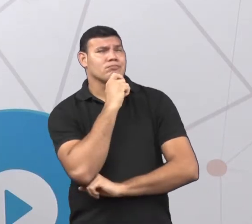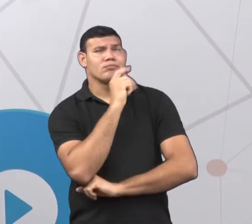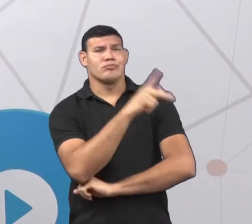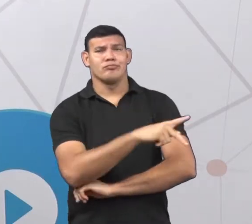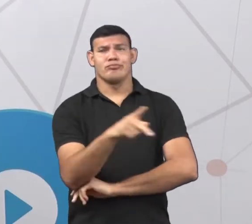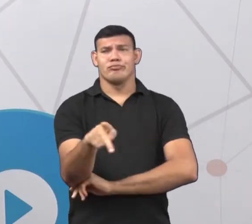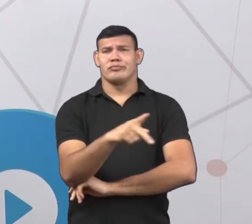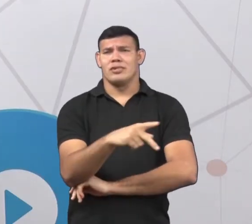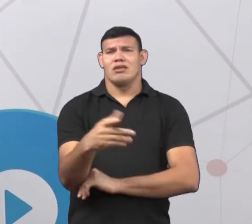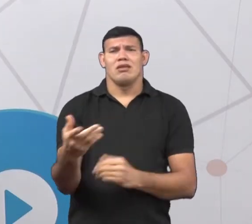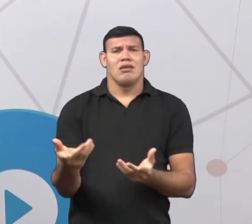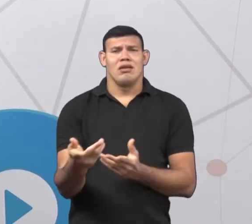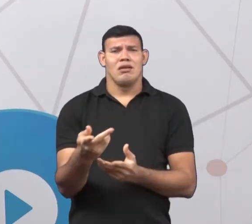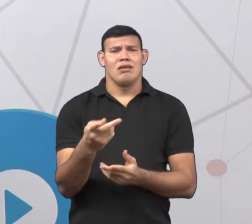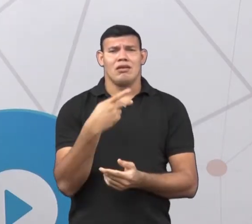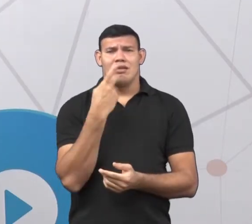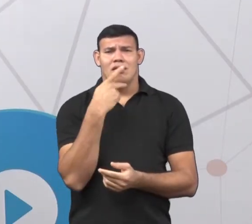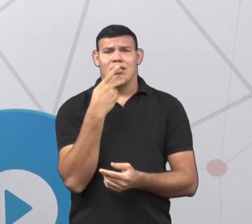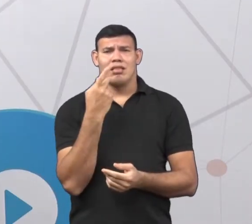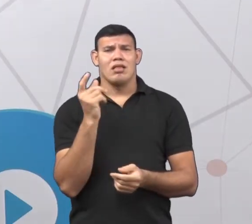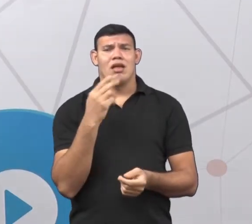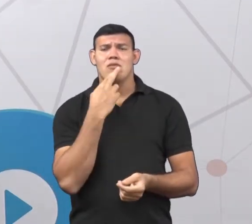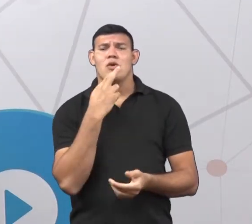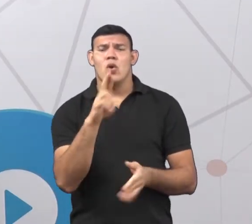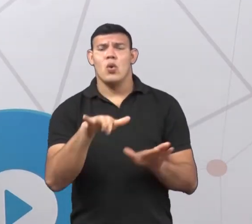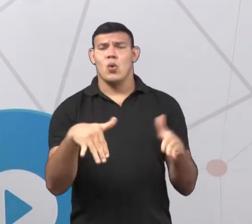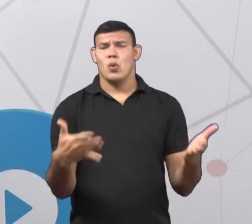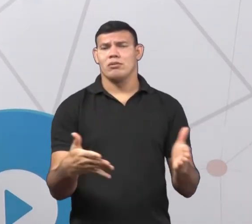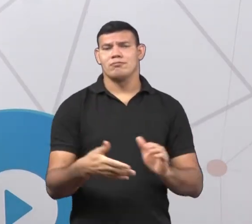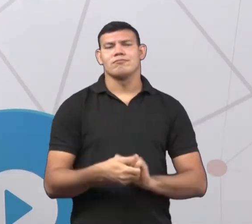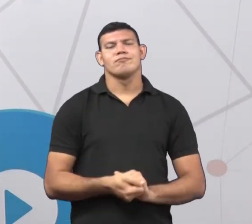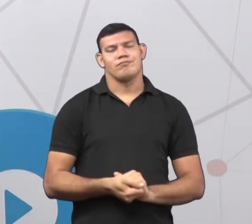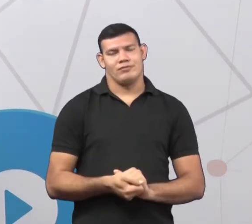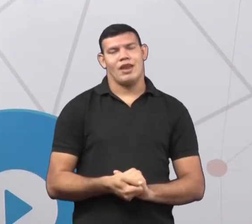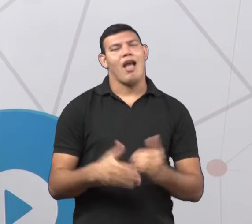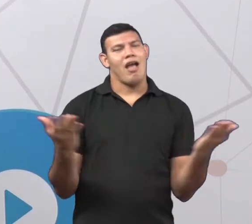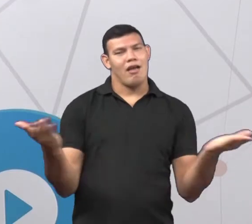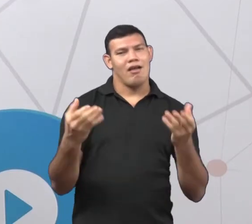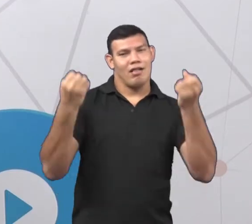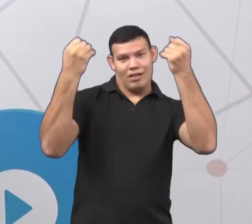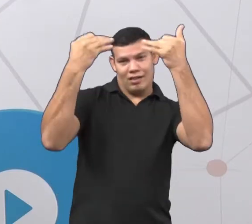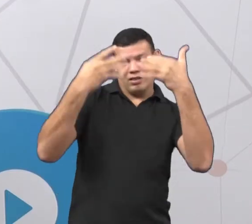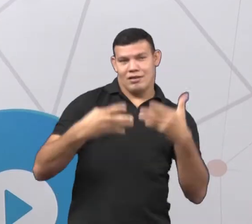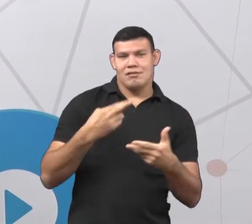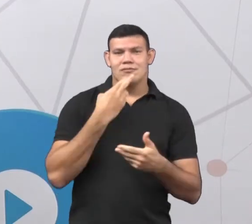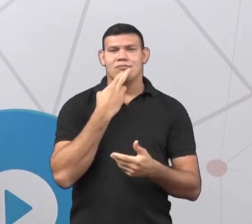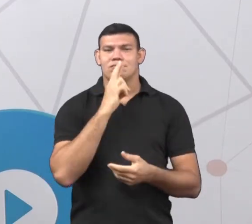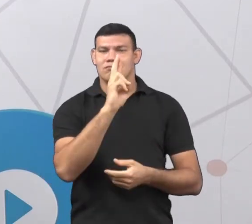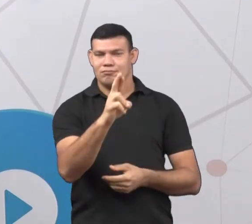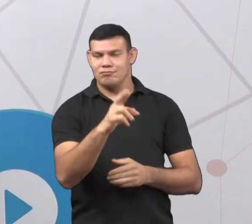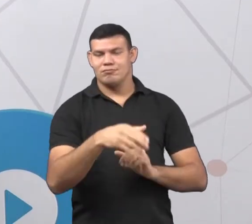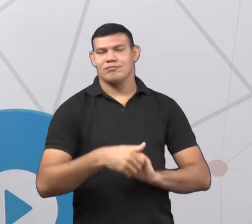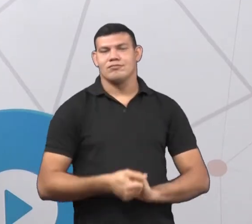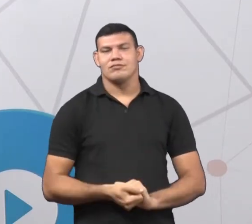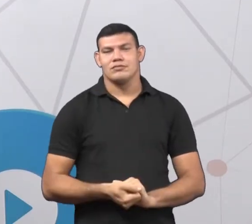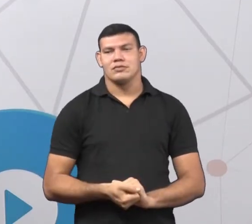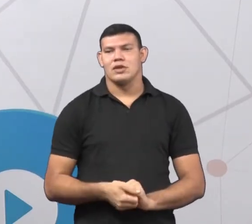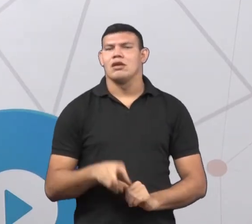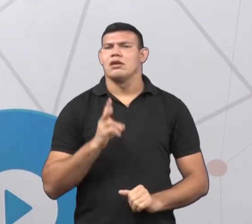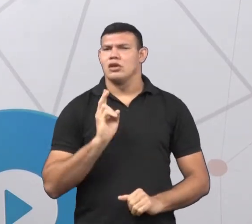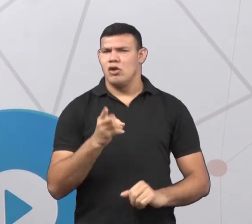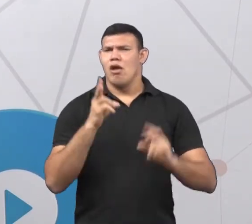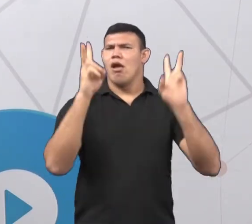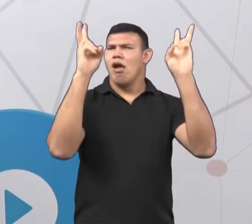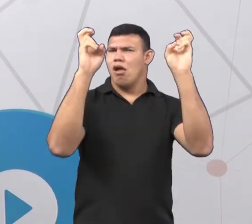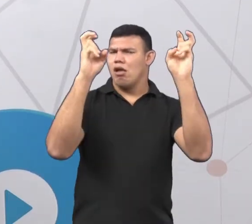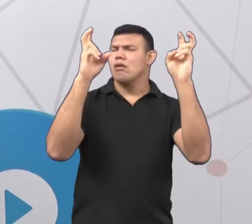falo? Tá? Então vamos lá, vou explicar para vocês algumas maneiras de vocês começarem a responder. Lembre-se que sempre terá um